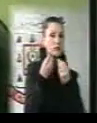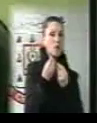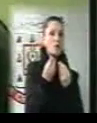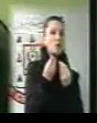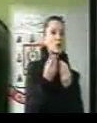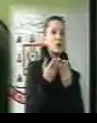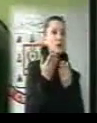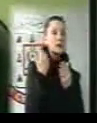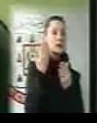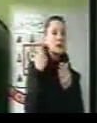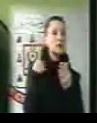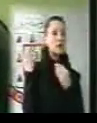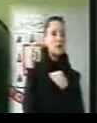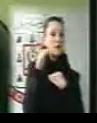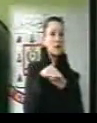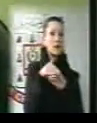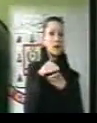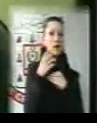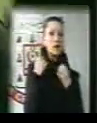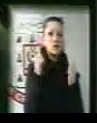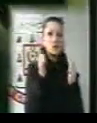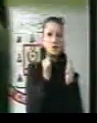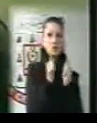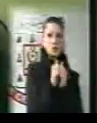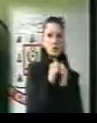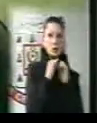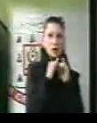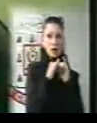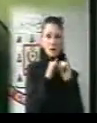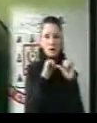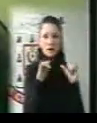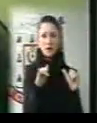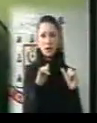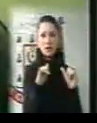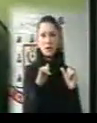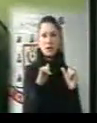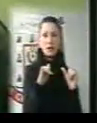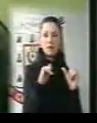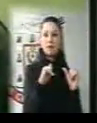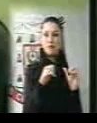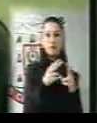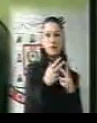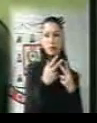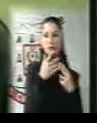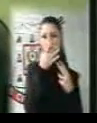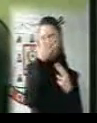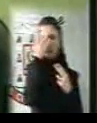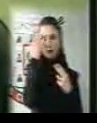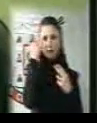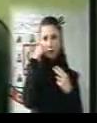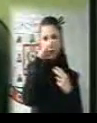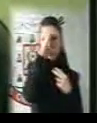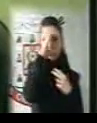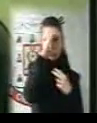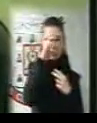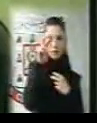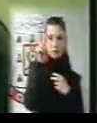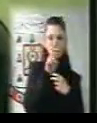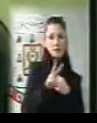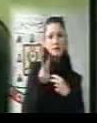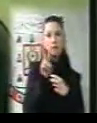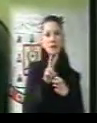ainda de vir aqui, nós tivemos a oportunidade, junto com a imprensa e algumas pessoas aqui de Criciúma e alguns